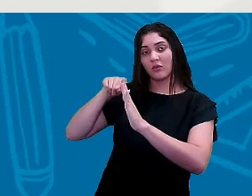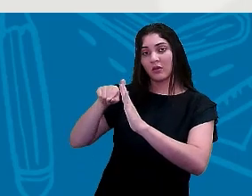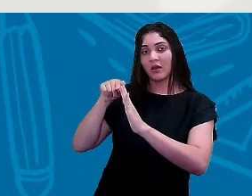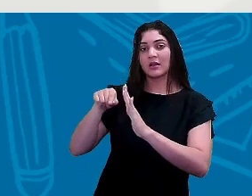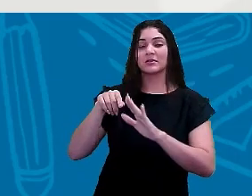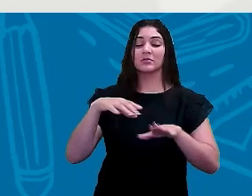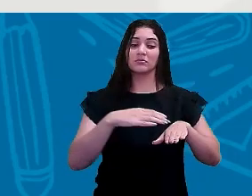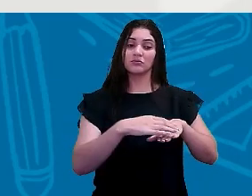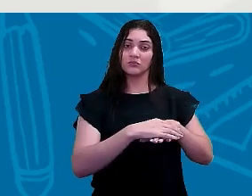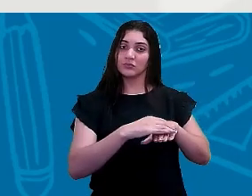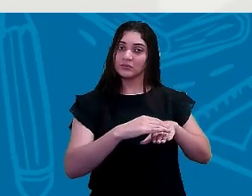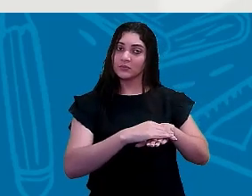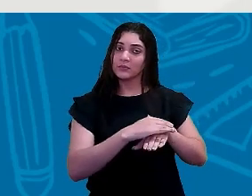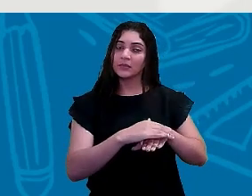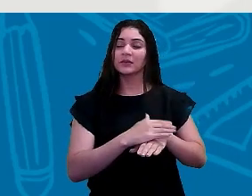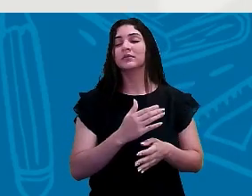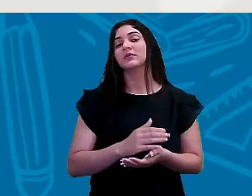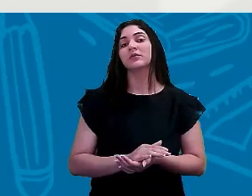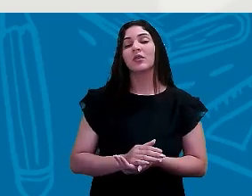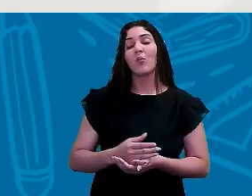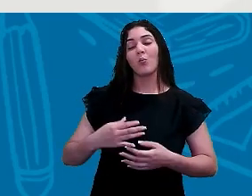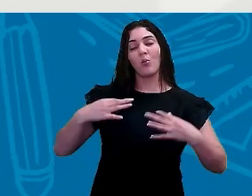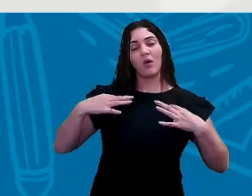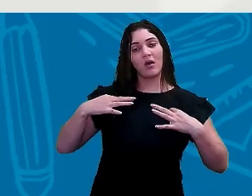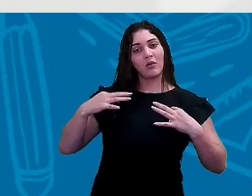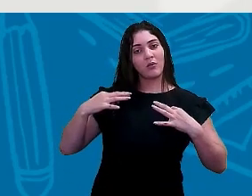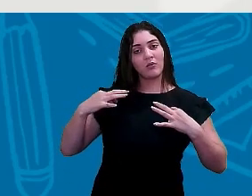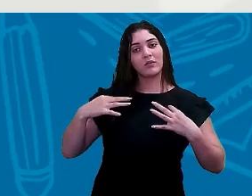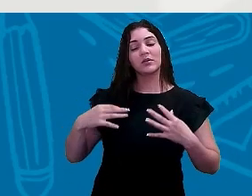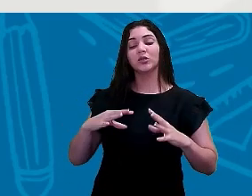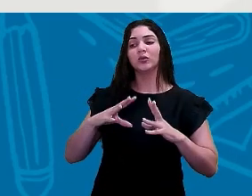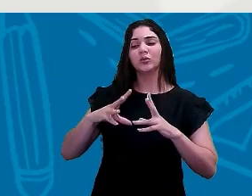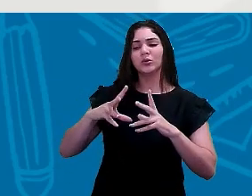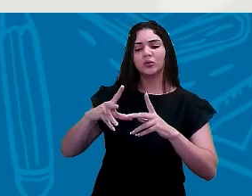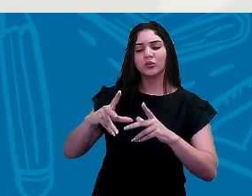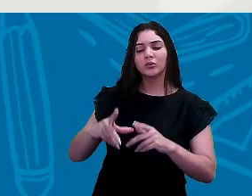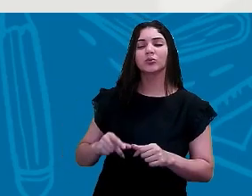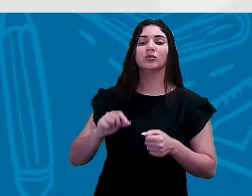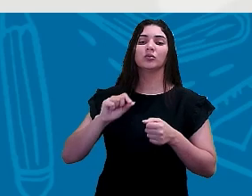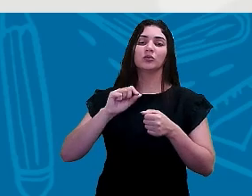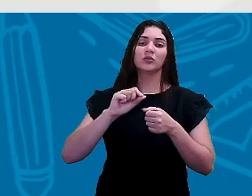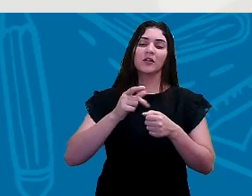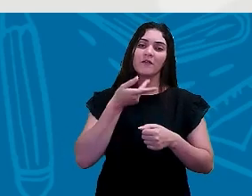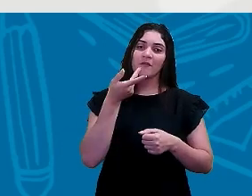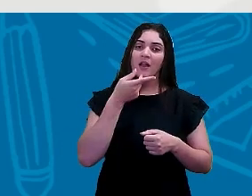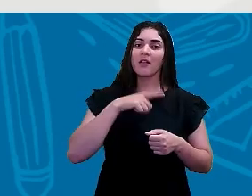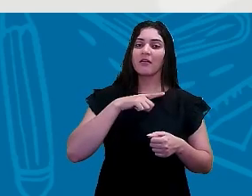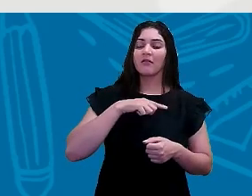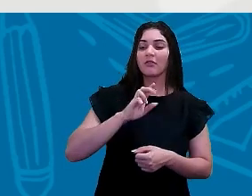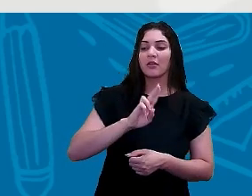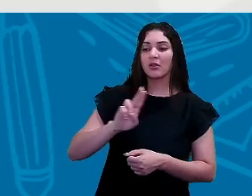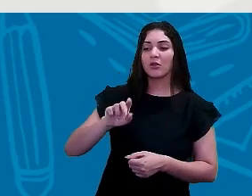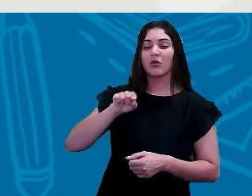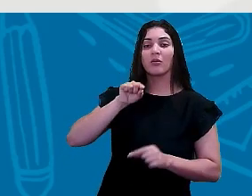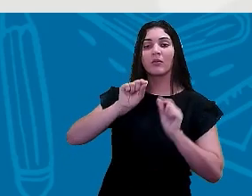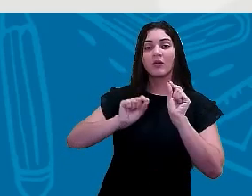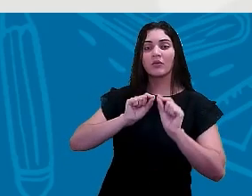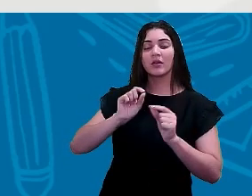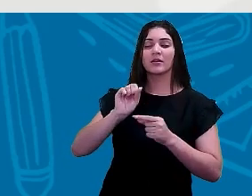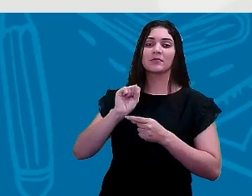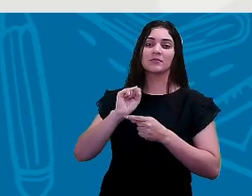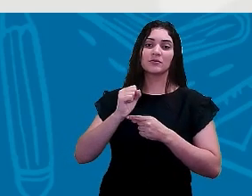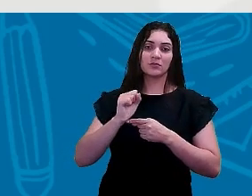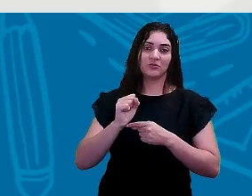um sapato, não é? Uma roupa, isso aí, tudo que a gente fala que tem nome são os